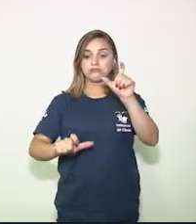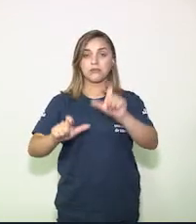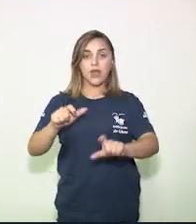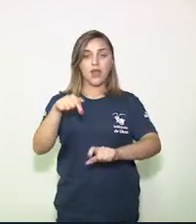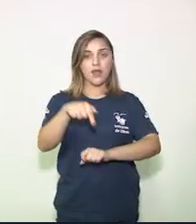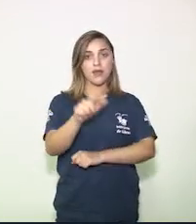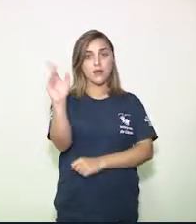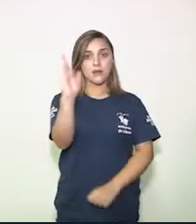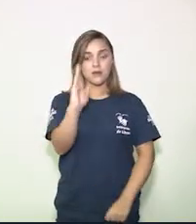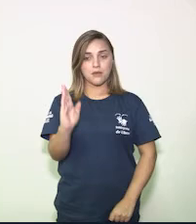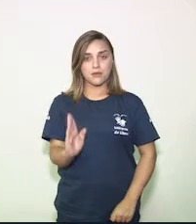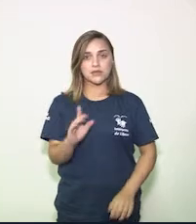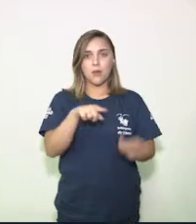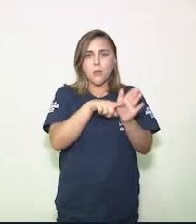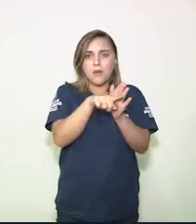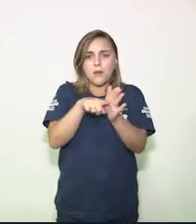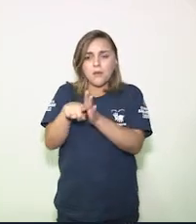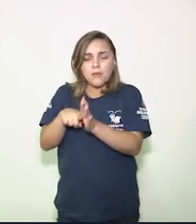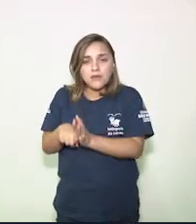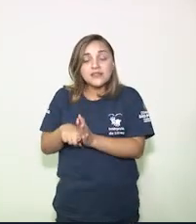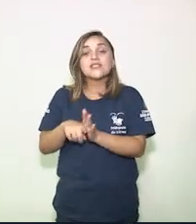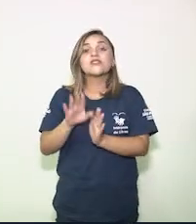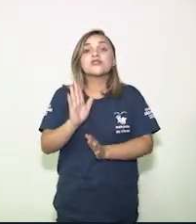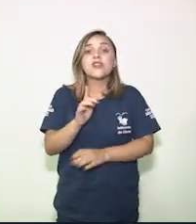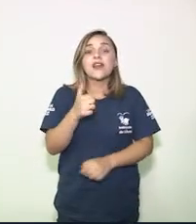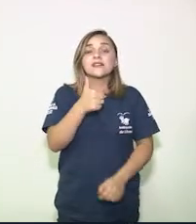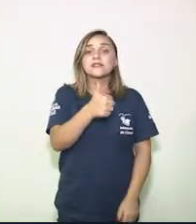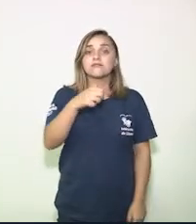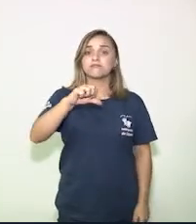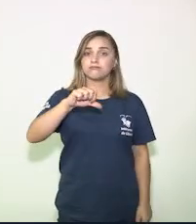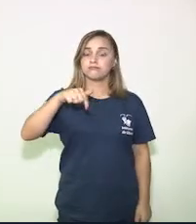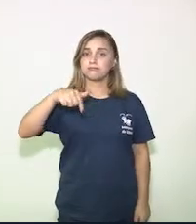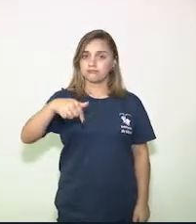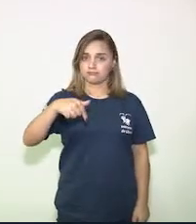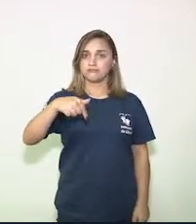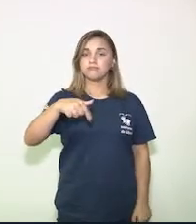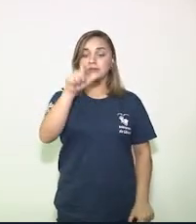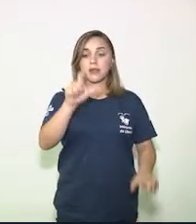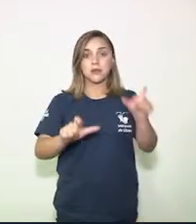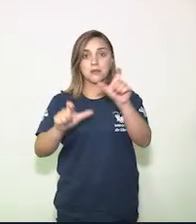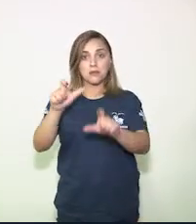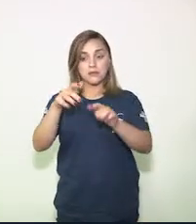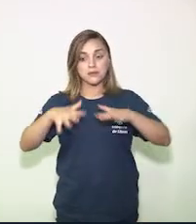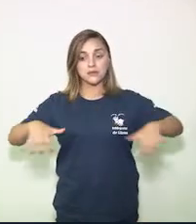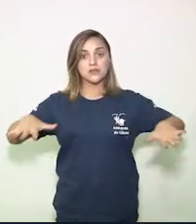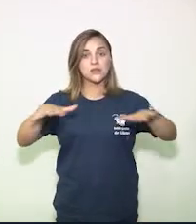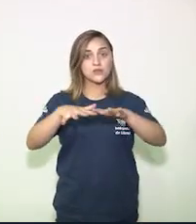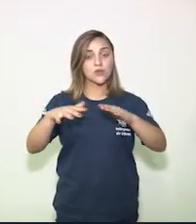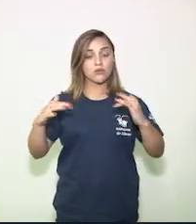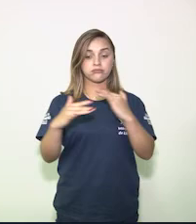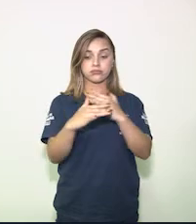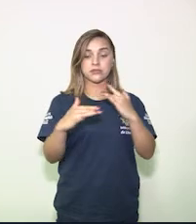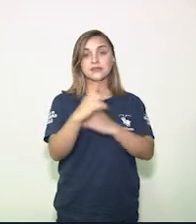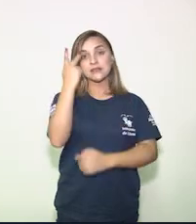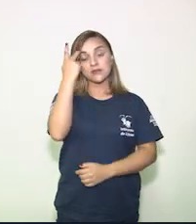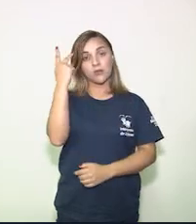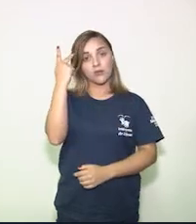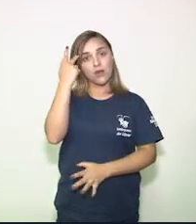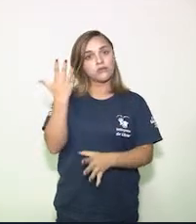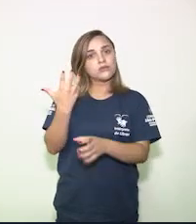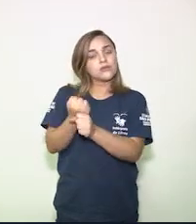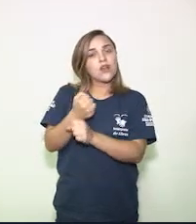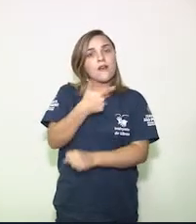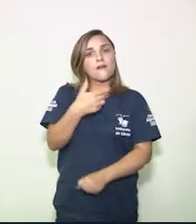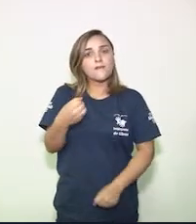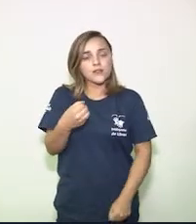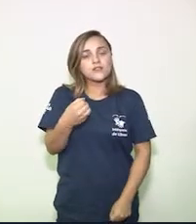Brasil são em investigação, já são 197, No município de São Paulo, 20